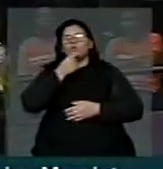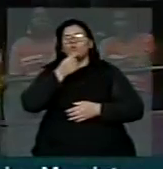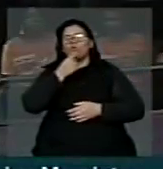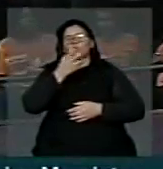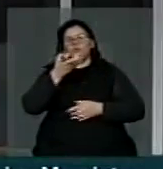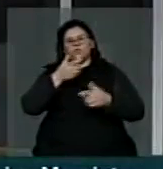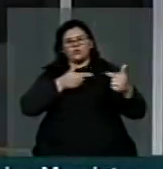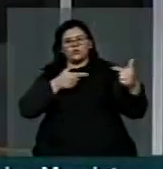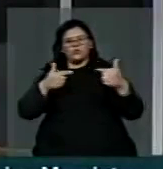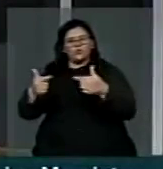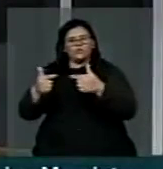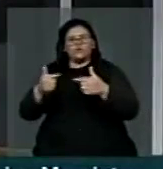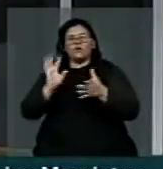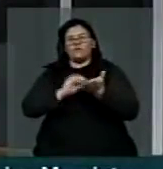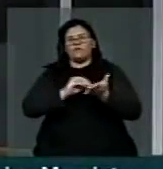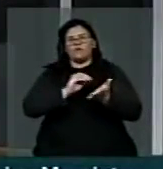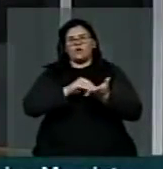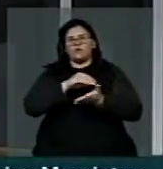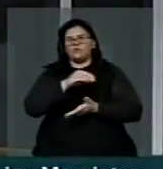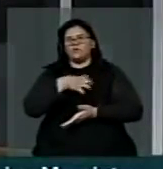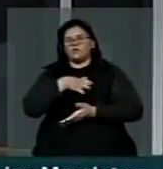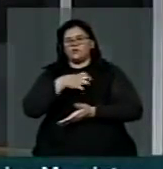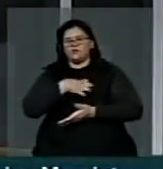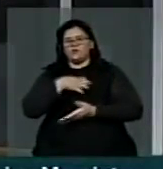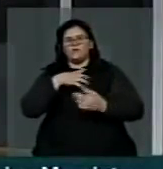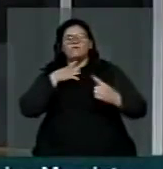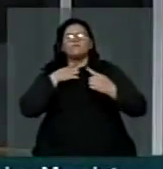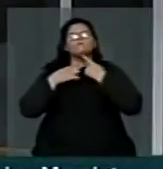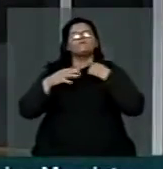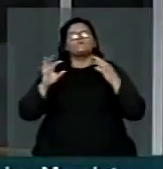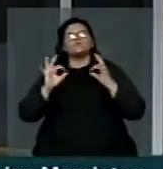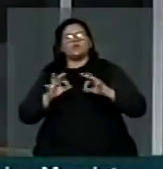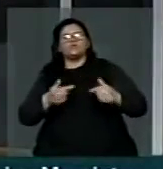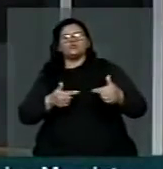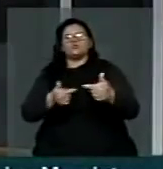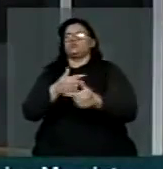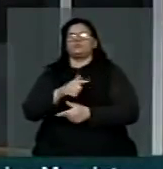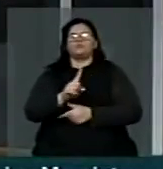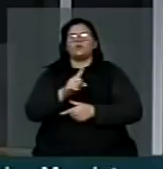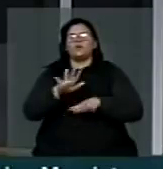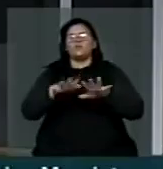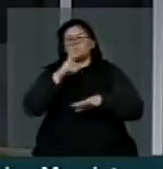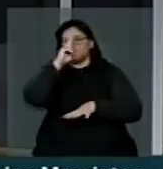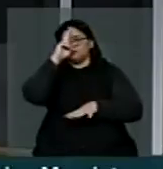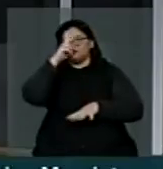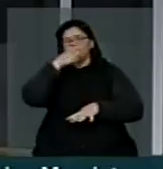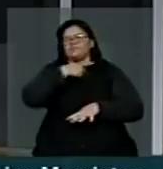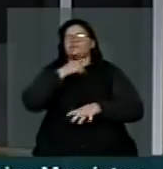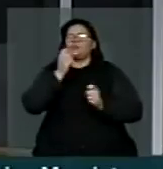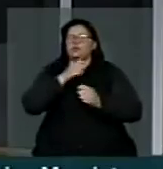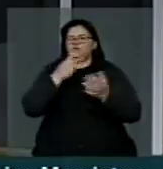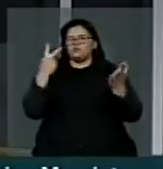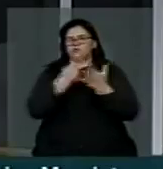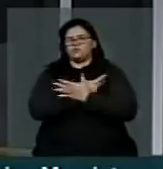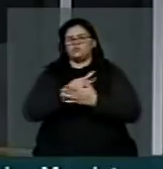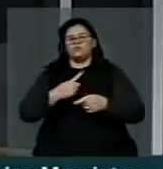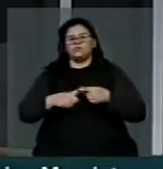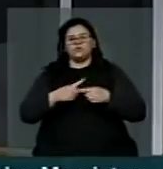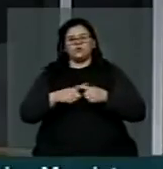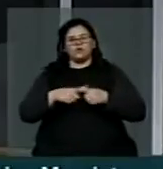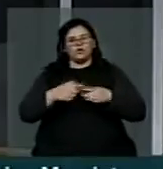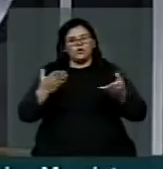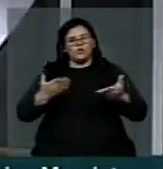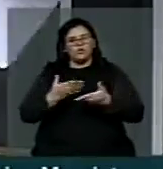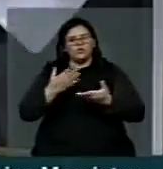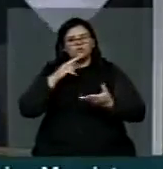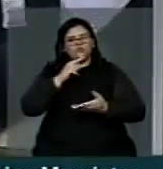combate com falta de energia. Pode ser que alguém se tenha enganado com esse João Amazonas, mas hoje olham para ele